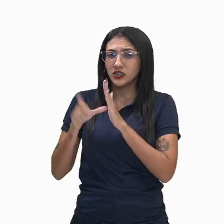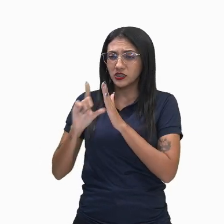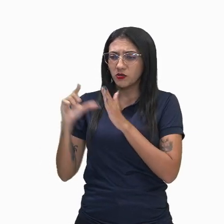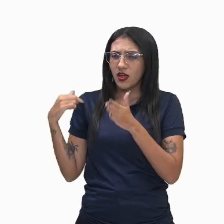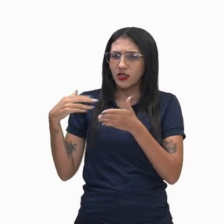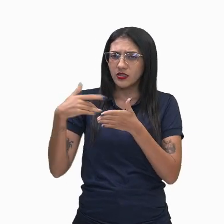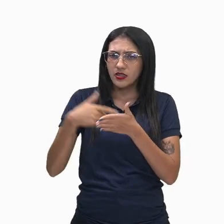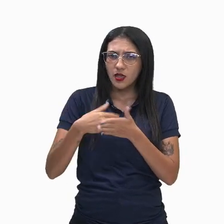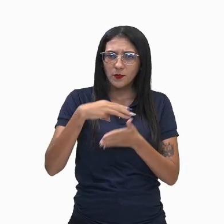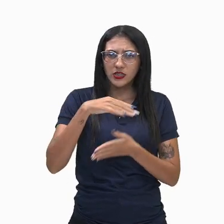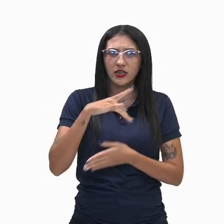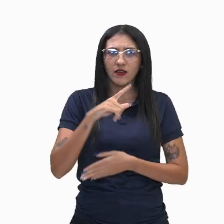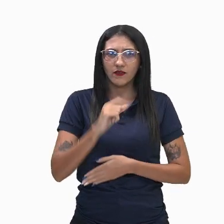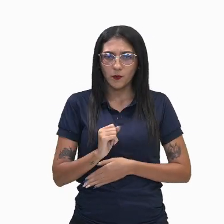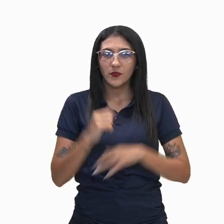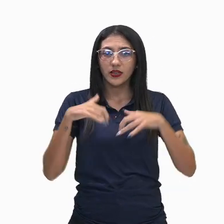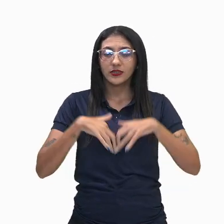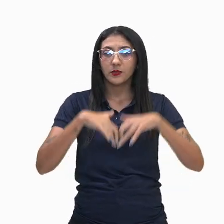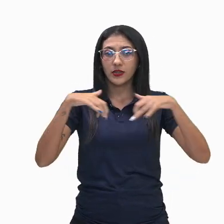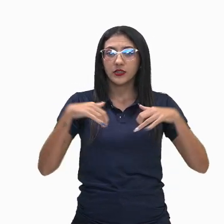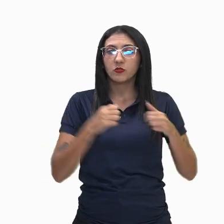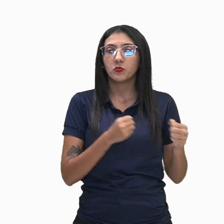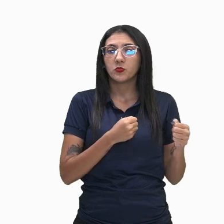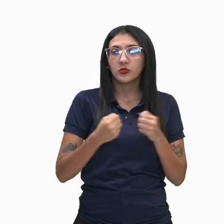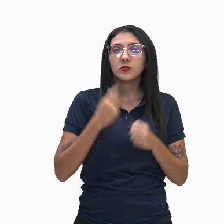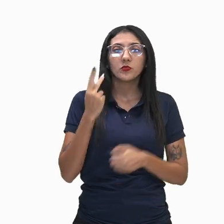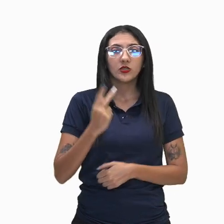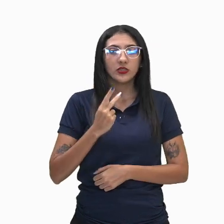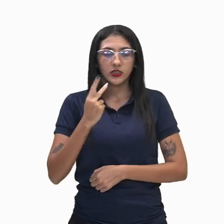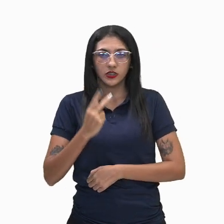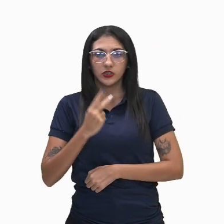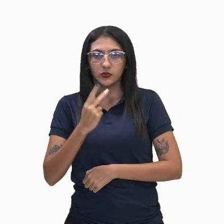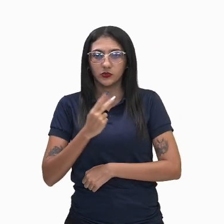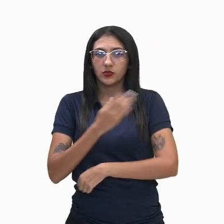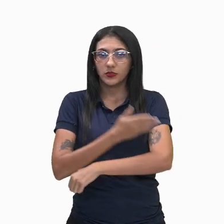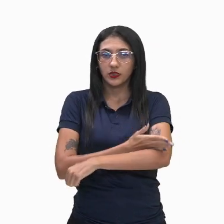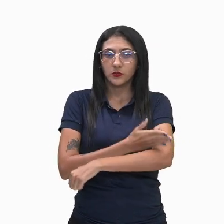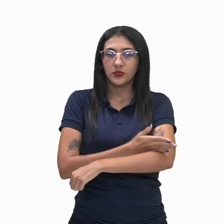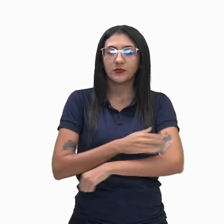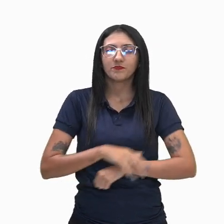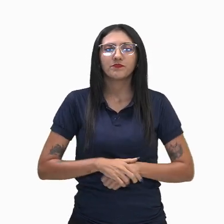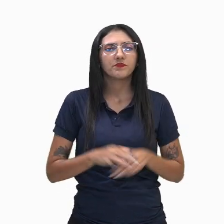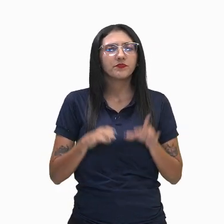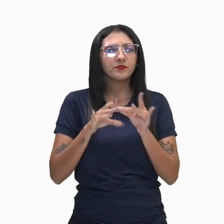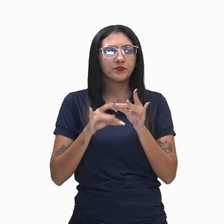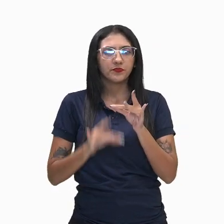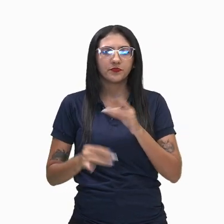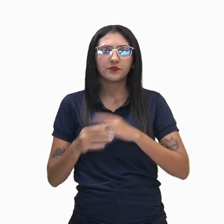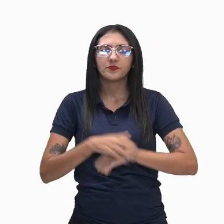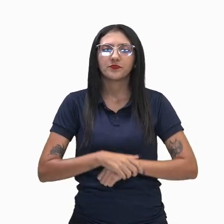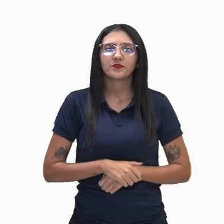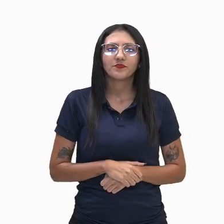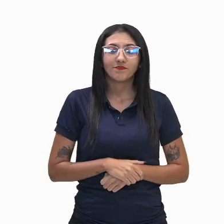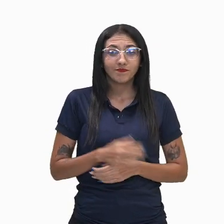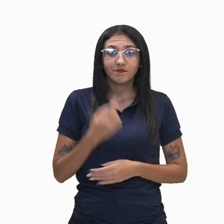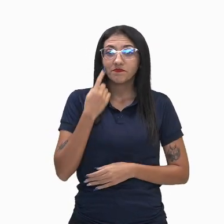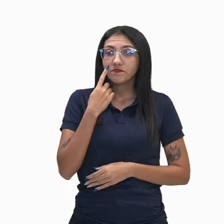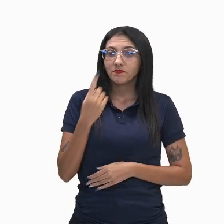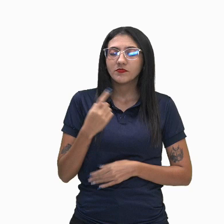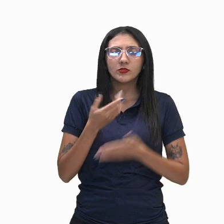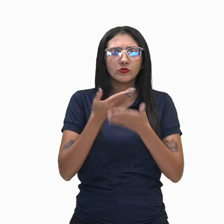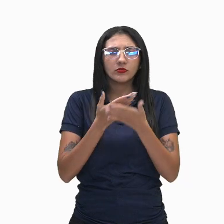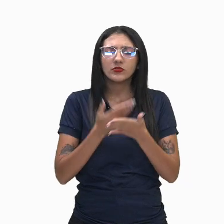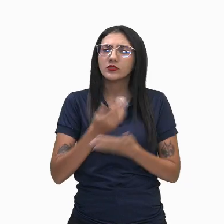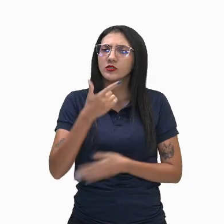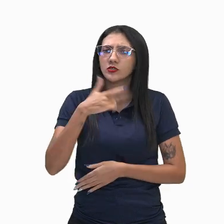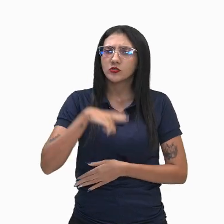a fragmentação do poder político na Idade Média. No nosso detalhamento, nós vamos estudar aí, né, com um pouco mais